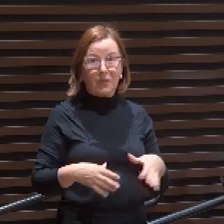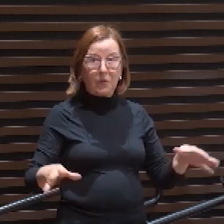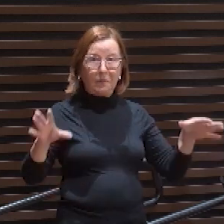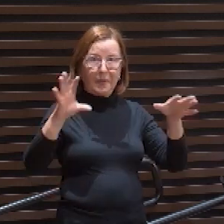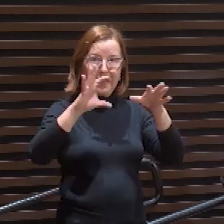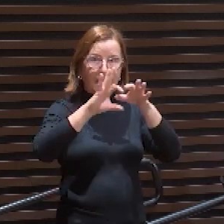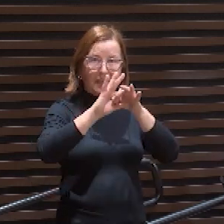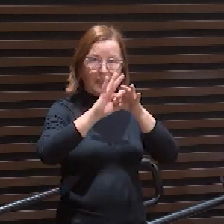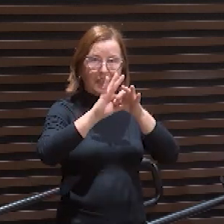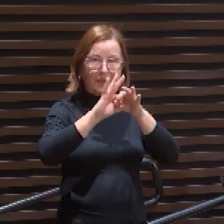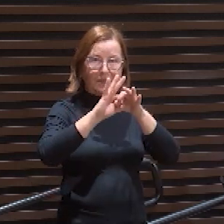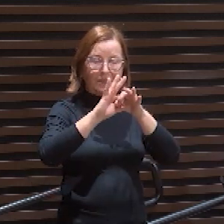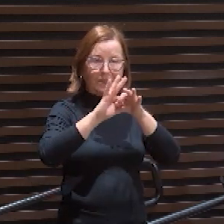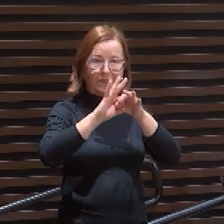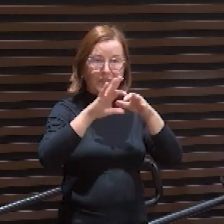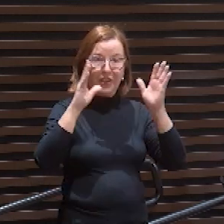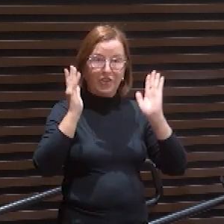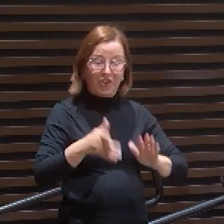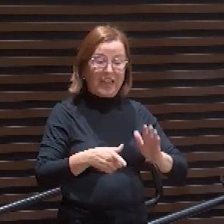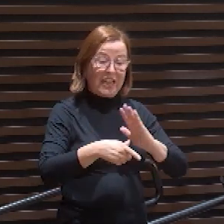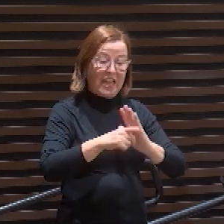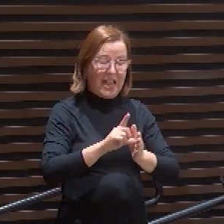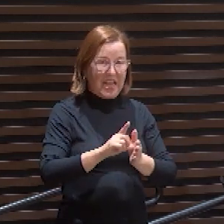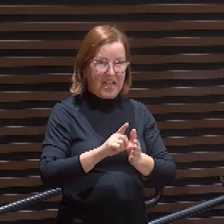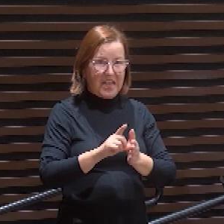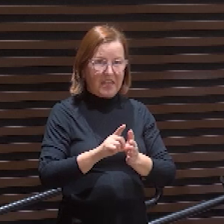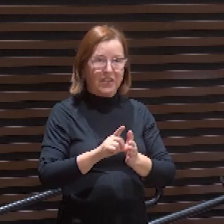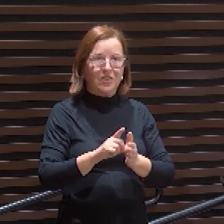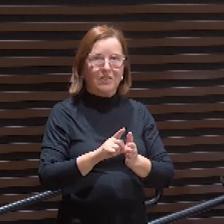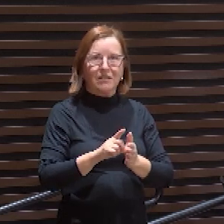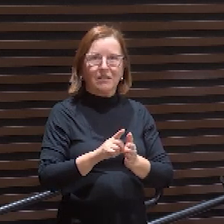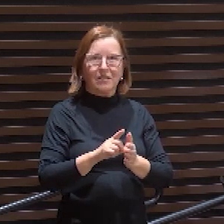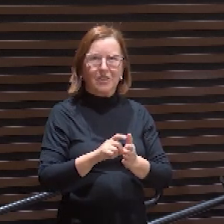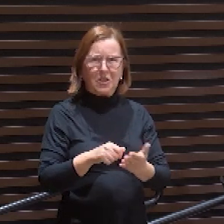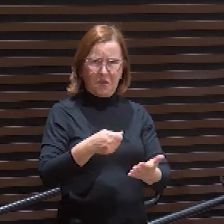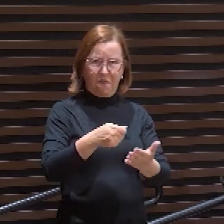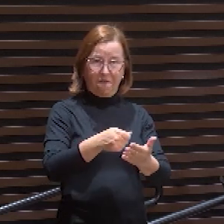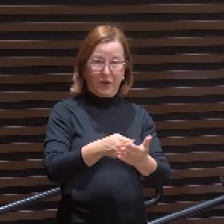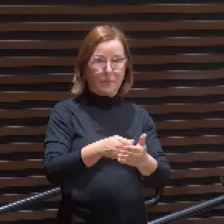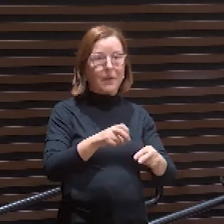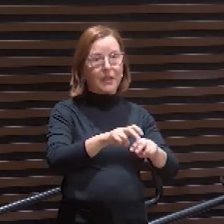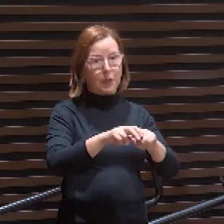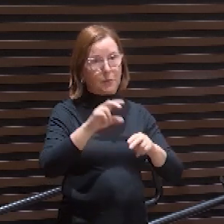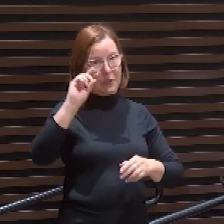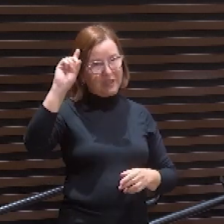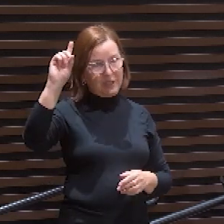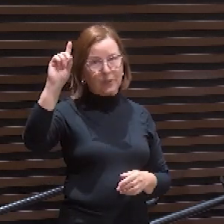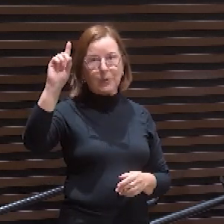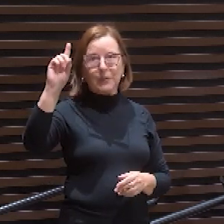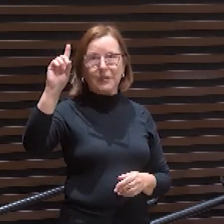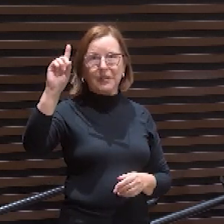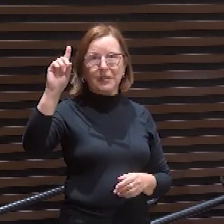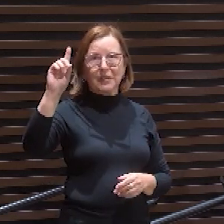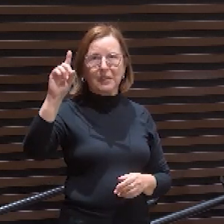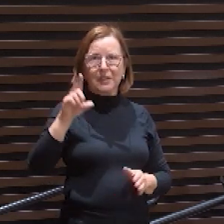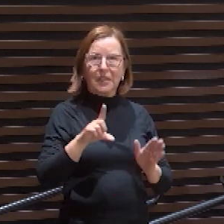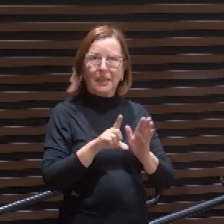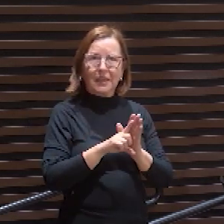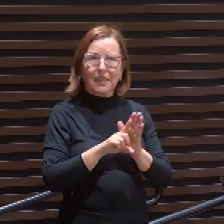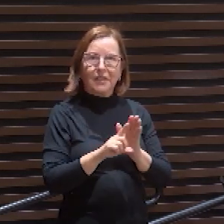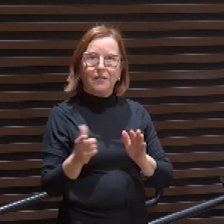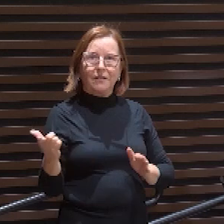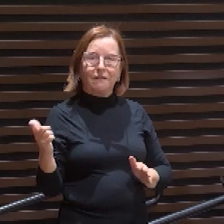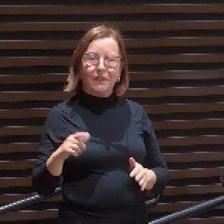aliança já anteriormente confirmada por Deus. A lei que veio